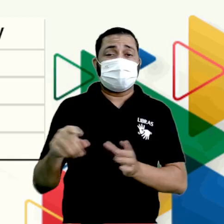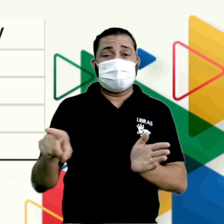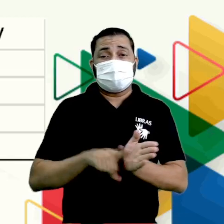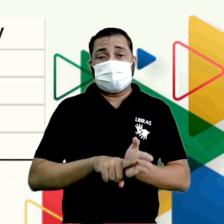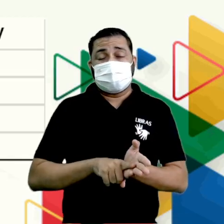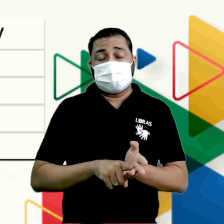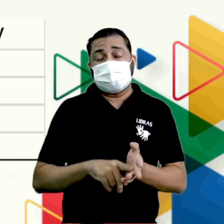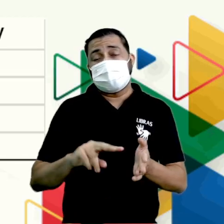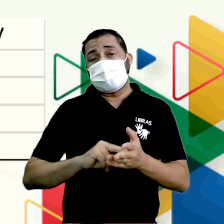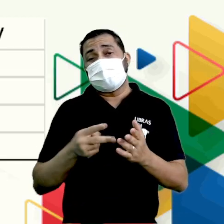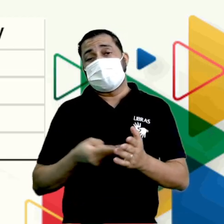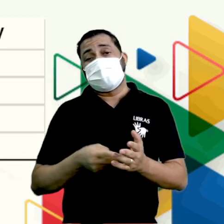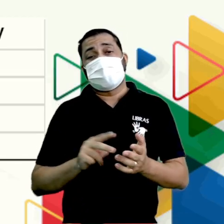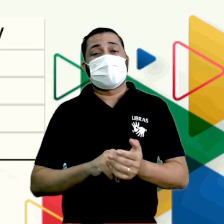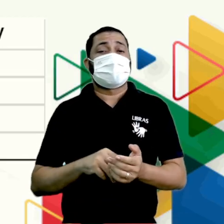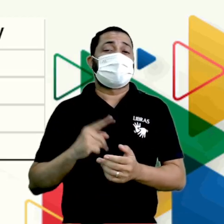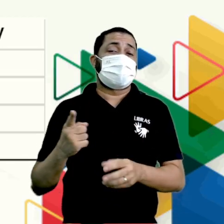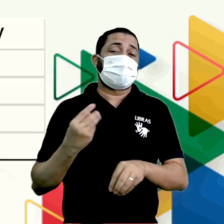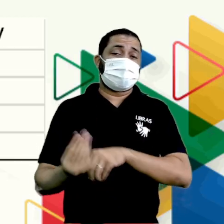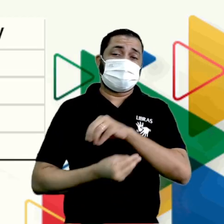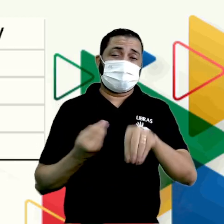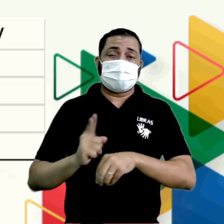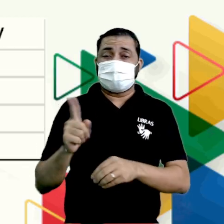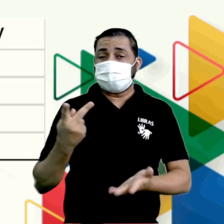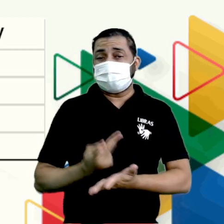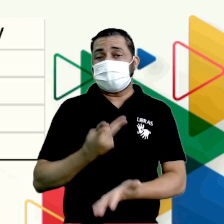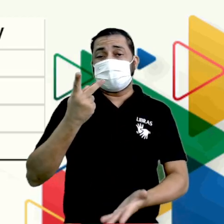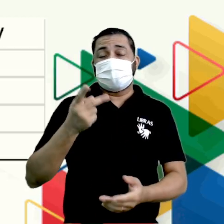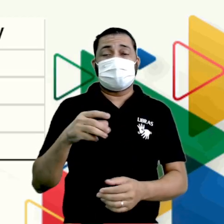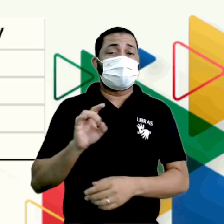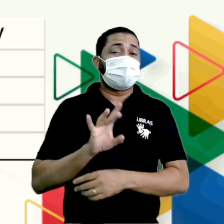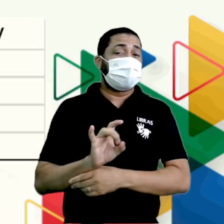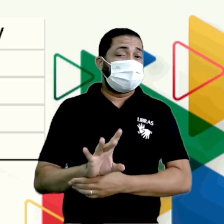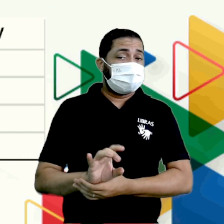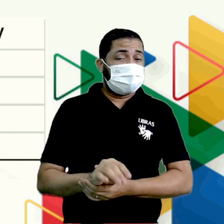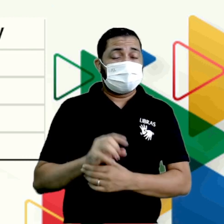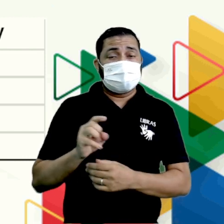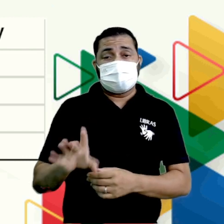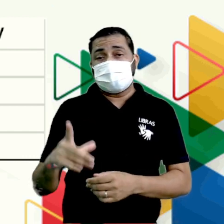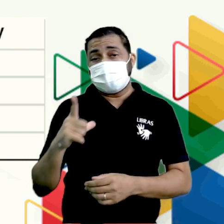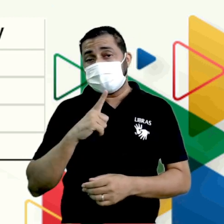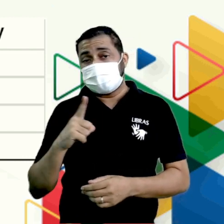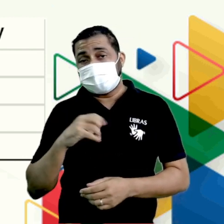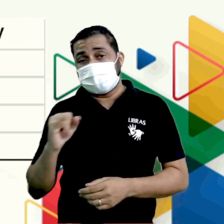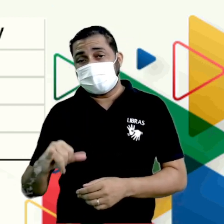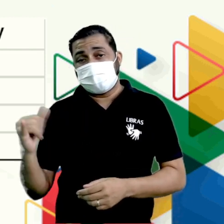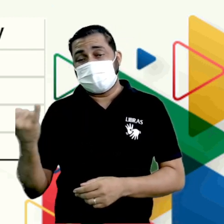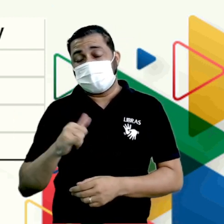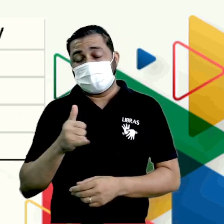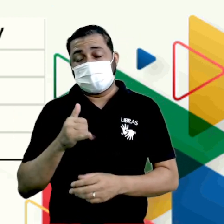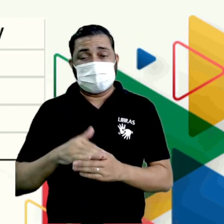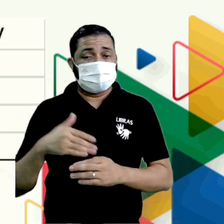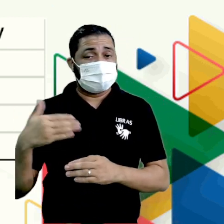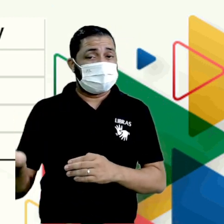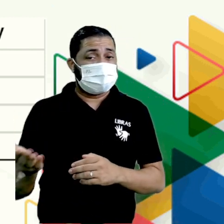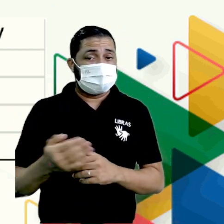negativo, quer dizer que aquela reação não acontece sozinha. Ela só vai ocorrer se tiver uma energia